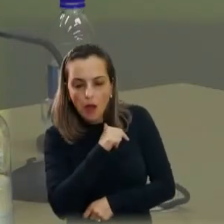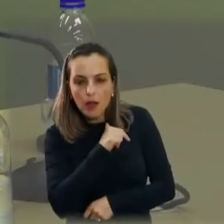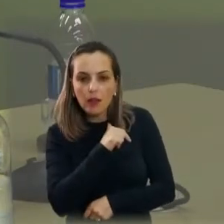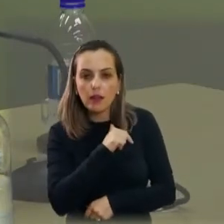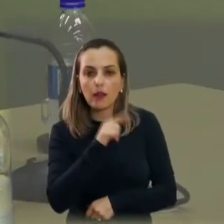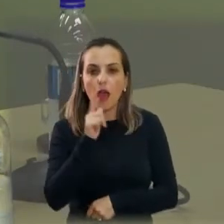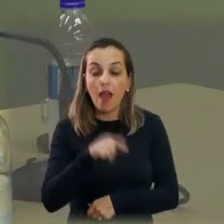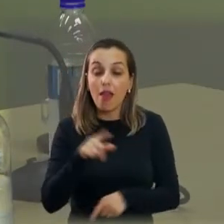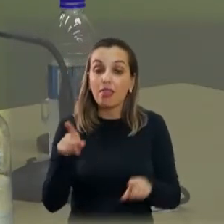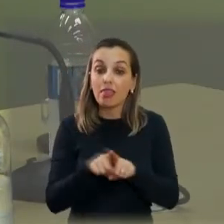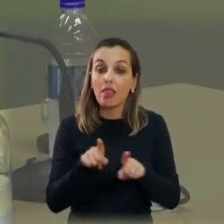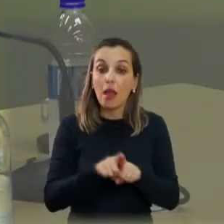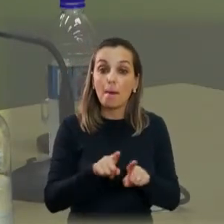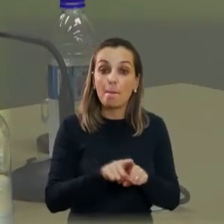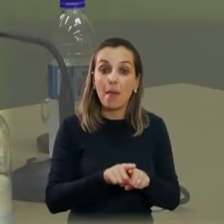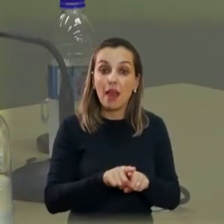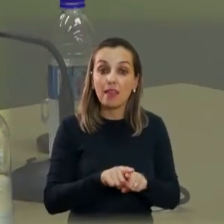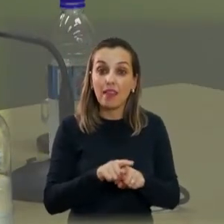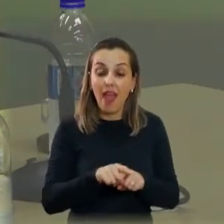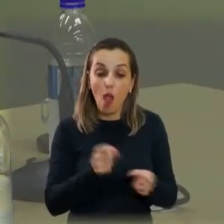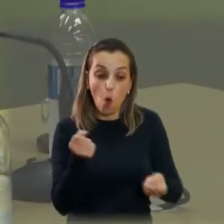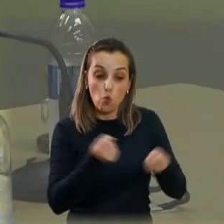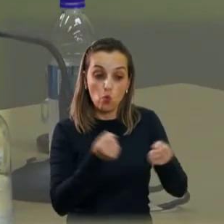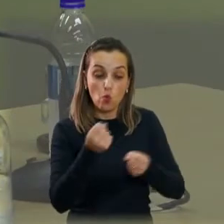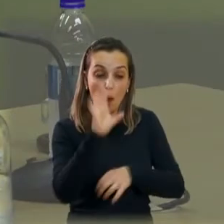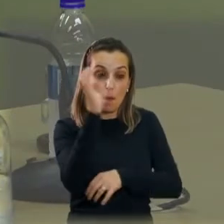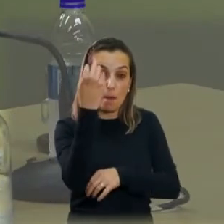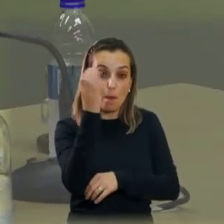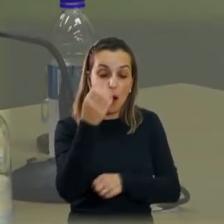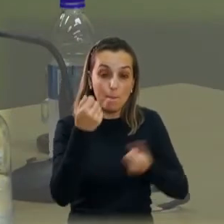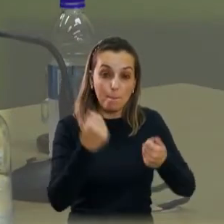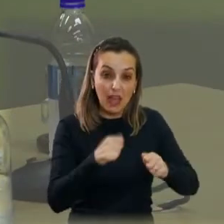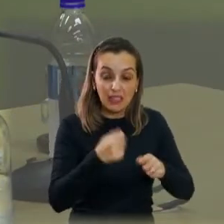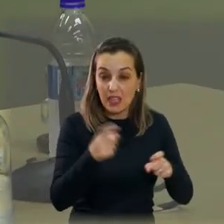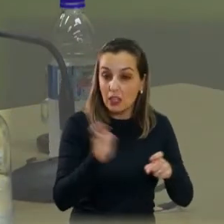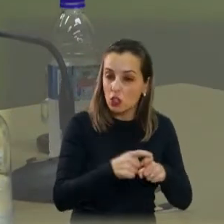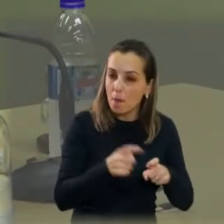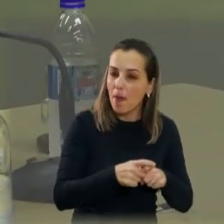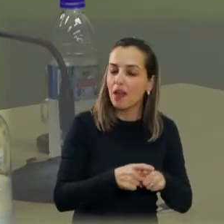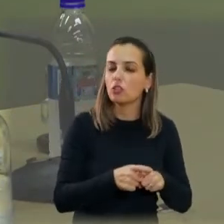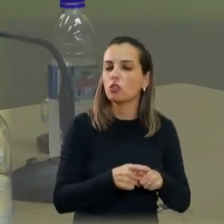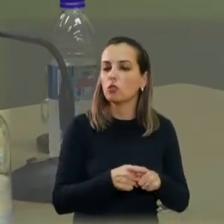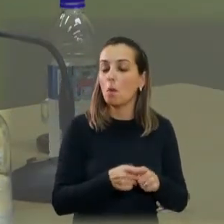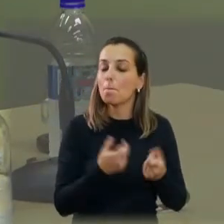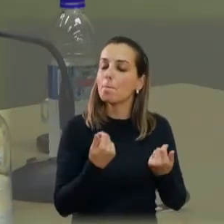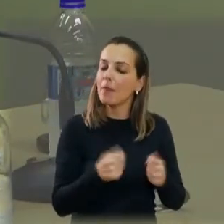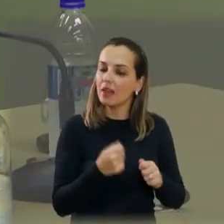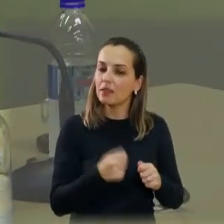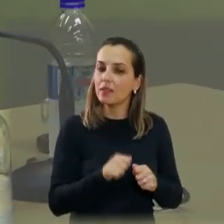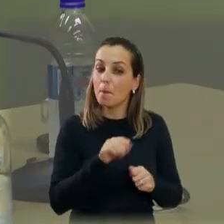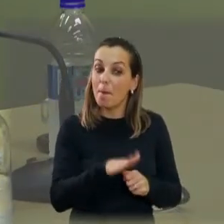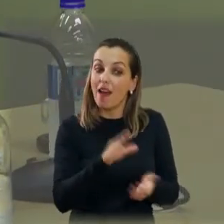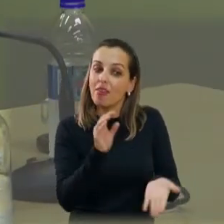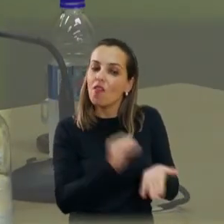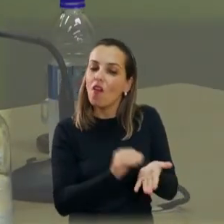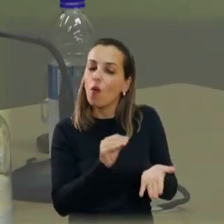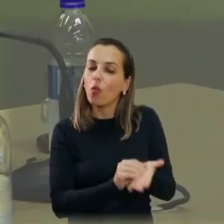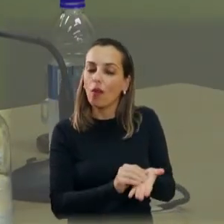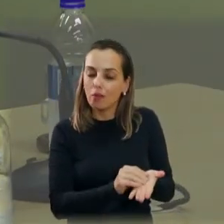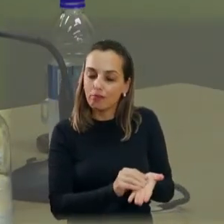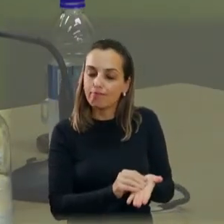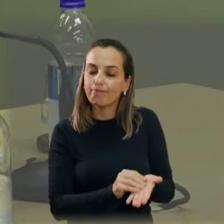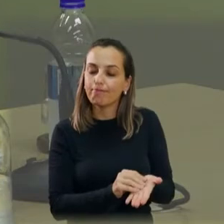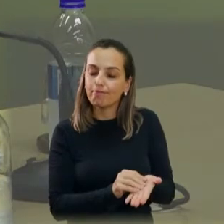suporte avançado, que é a ambulância que exige a presença dos médicos, profissional esse que está muito escasso no